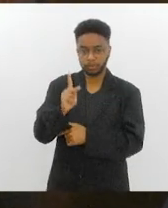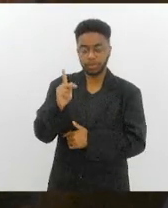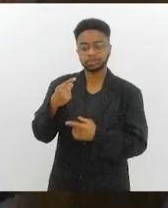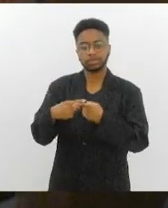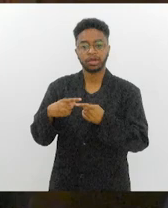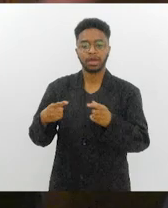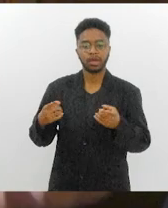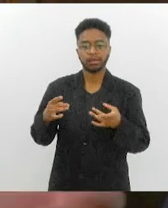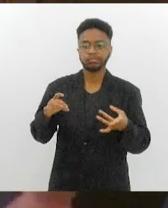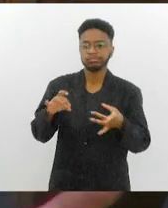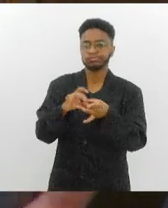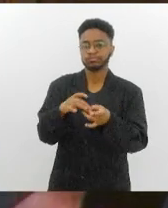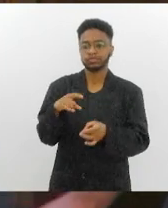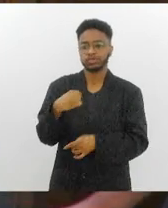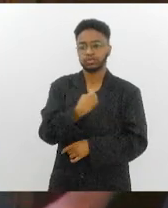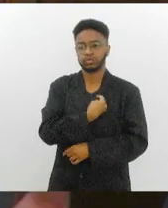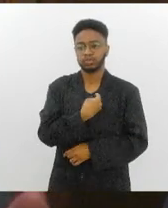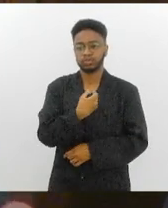durante